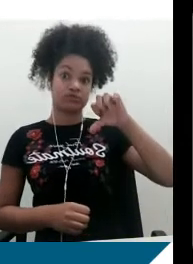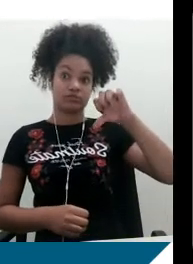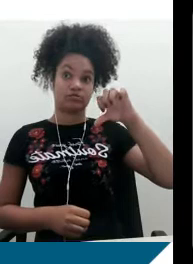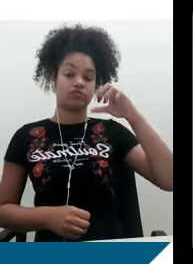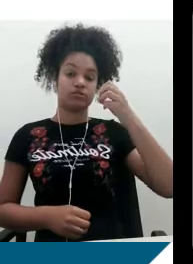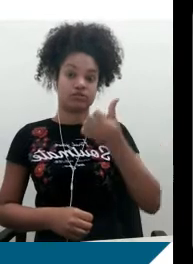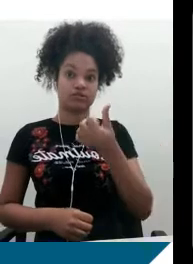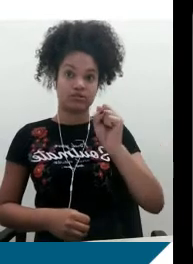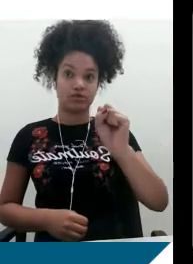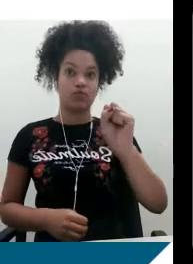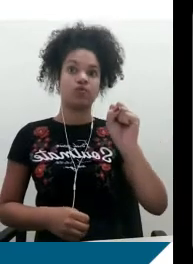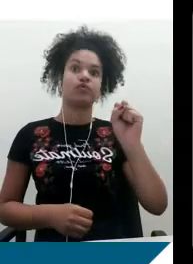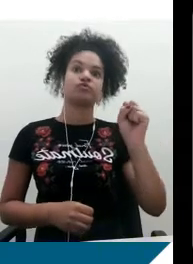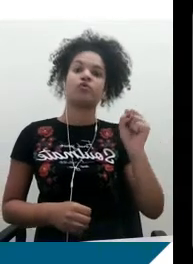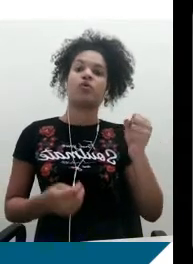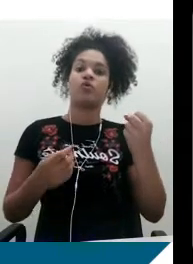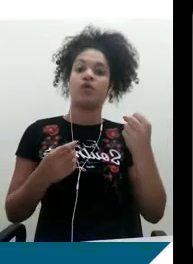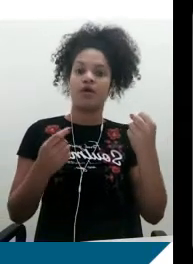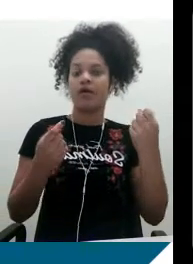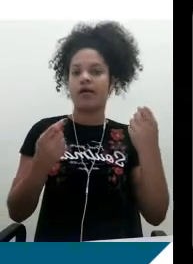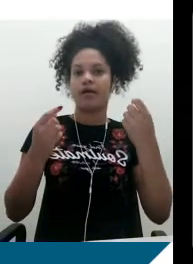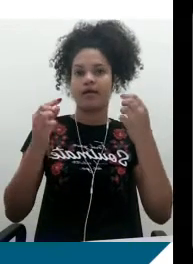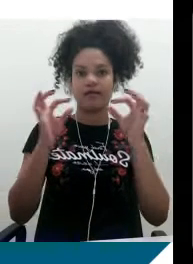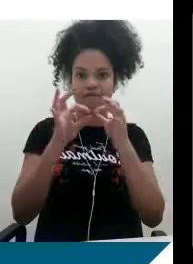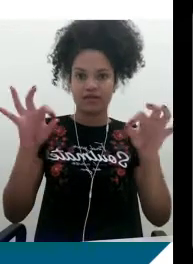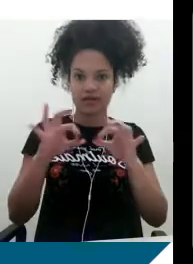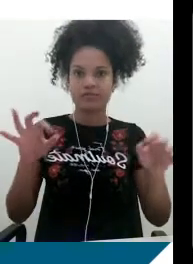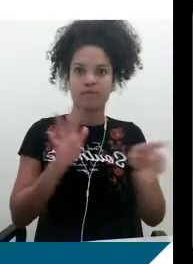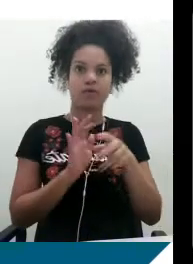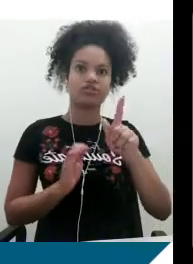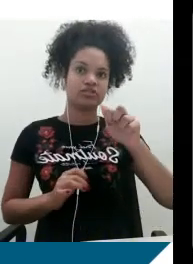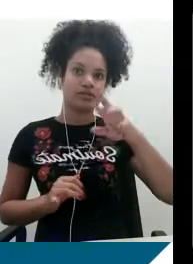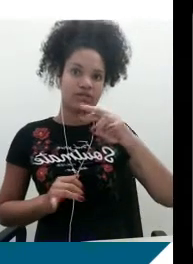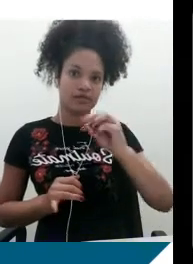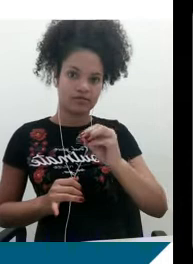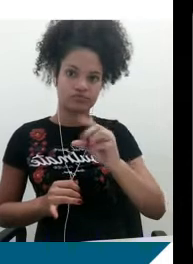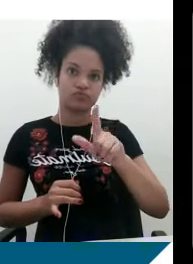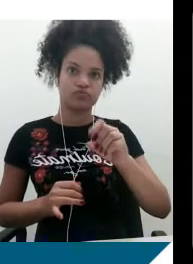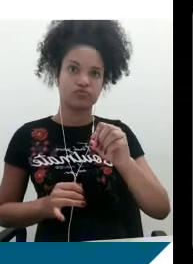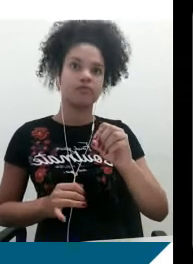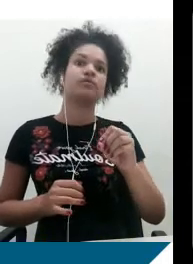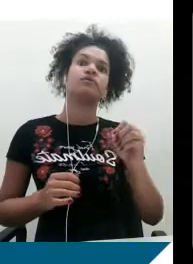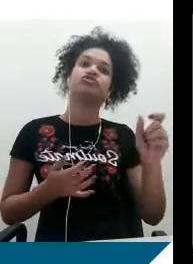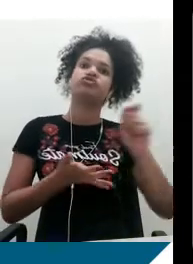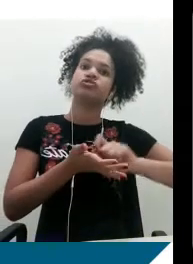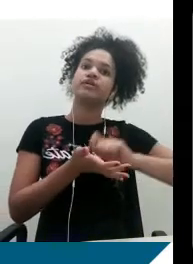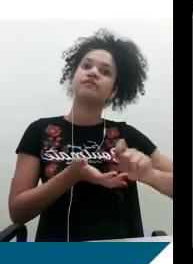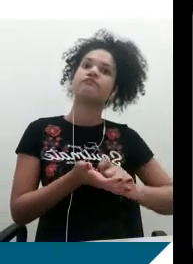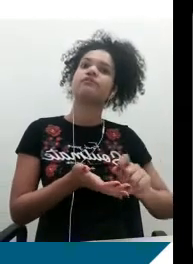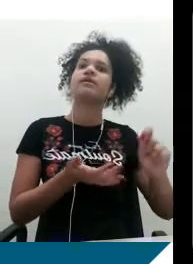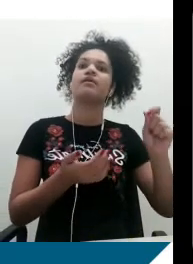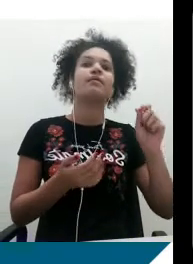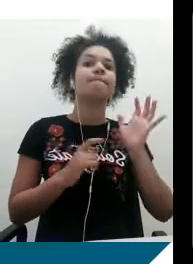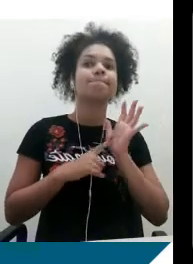do inconformismo dos brasileiros de maneira geral e dos jovens em particular. Em junho de 2013, os protestos detonados pelo aumento